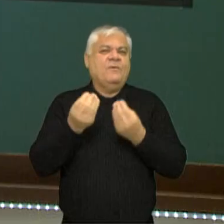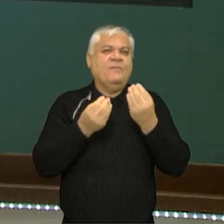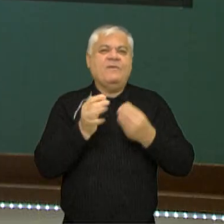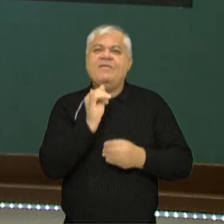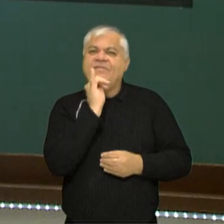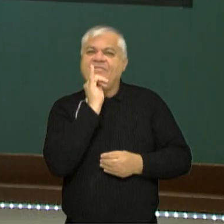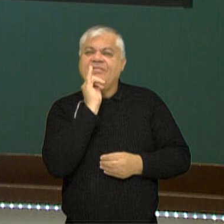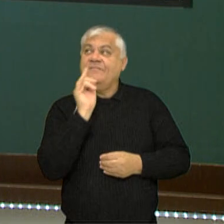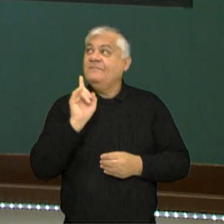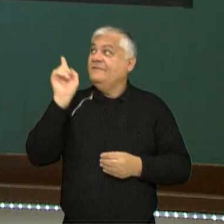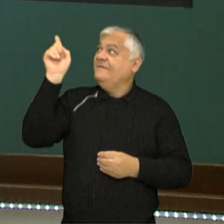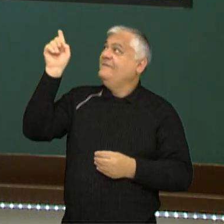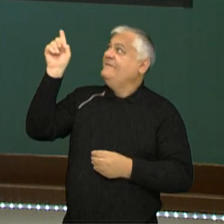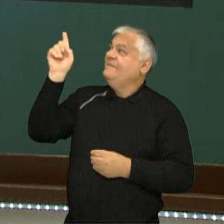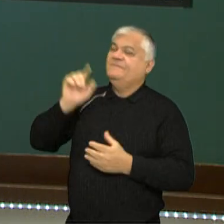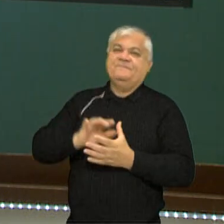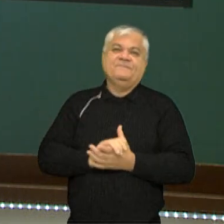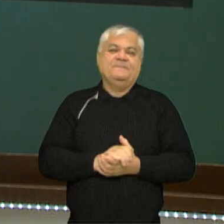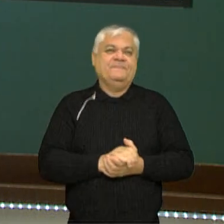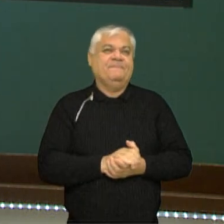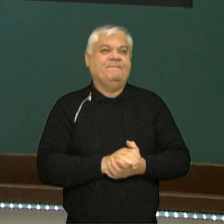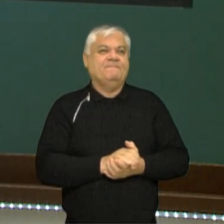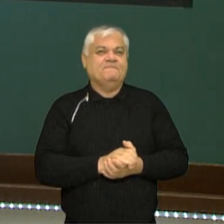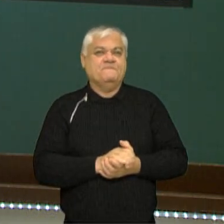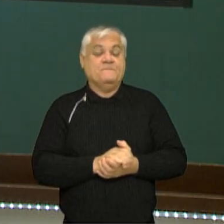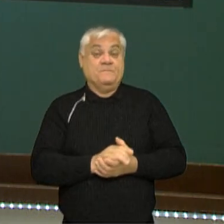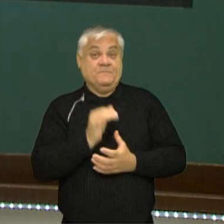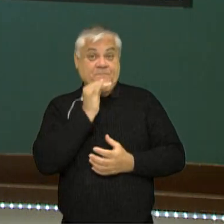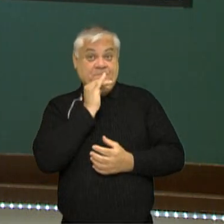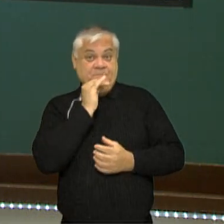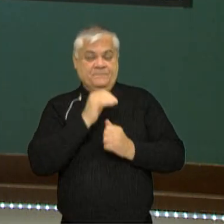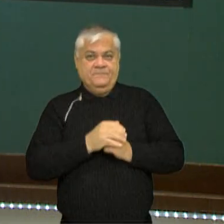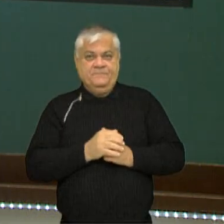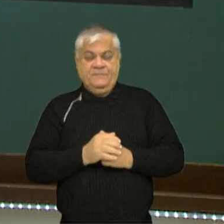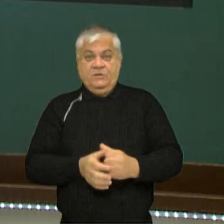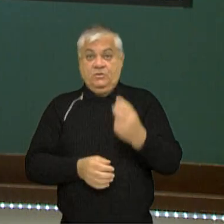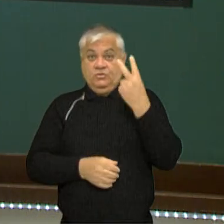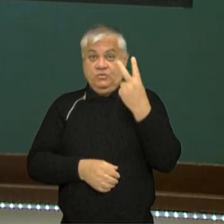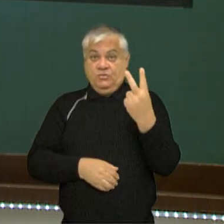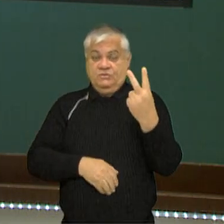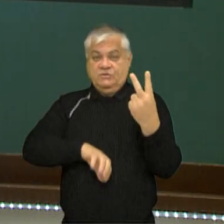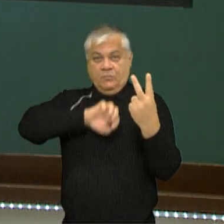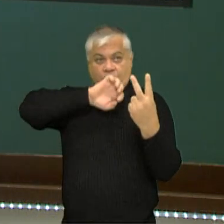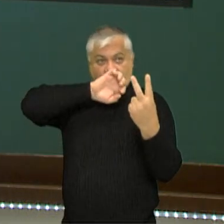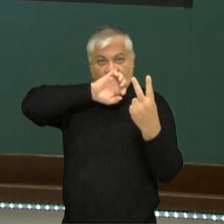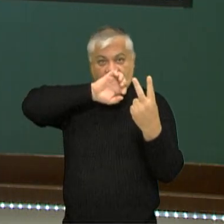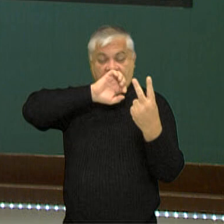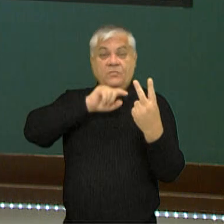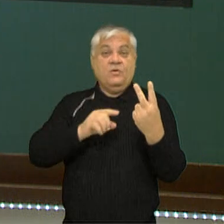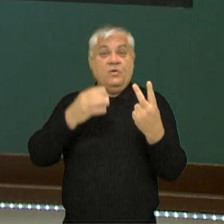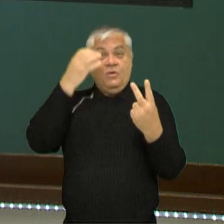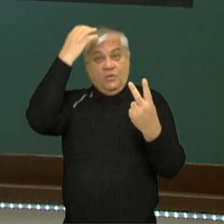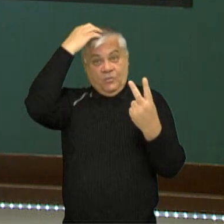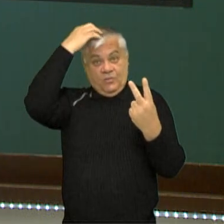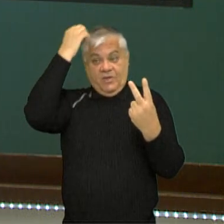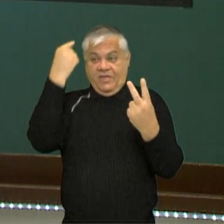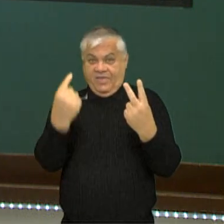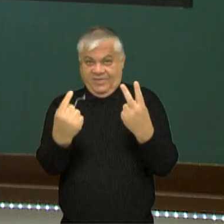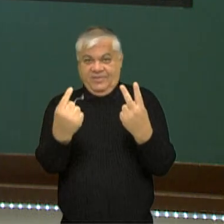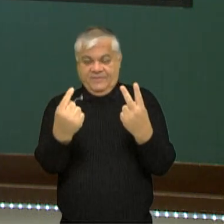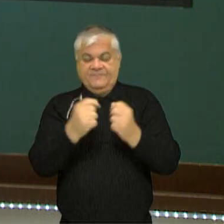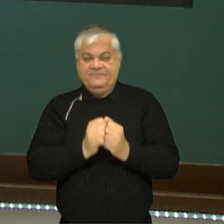ó, de checkmate. Então, se eu tenho a posição 2 bispos e o meu rei contra o rei